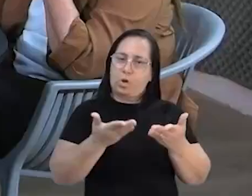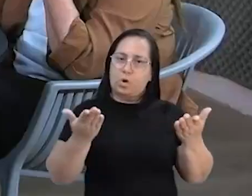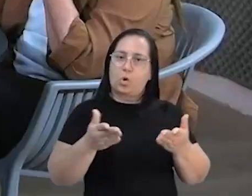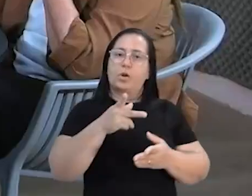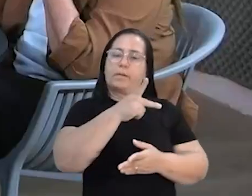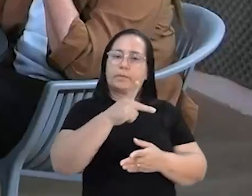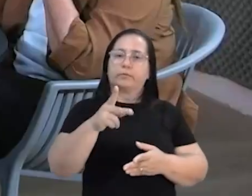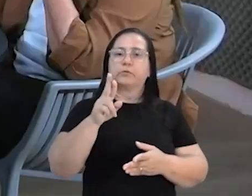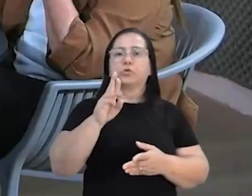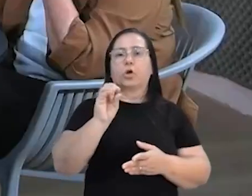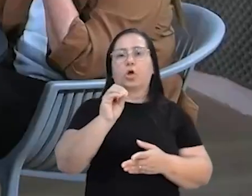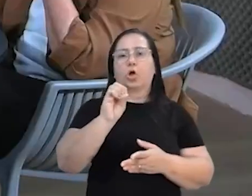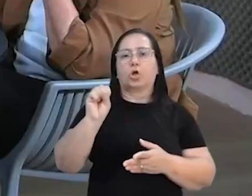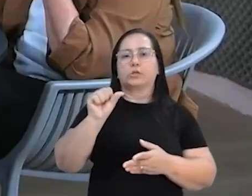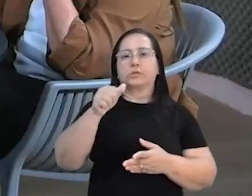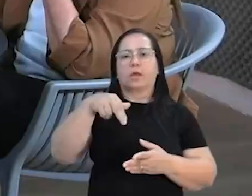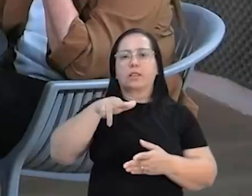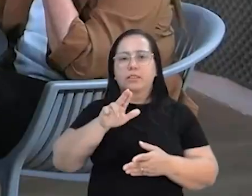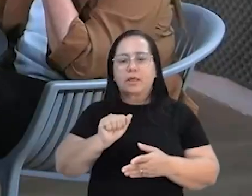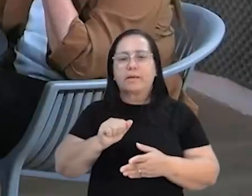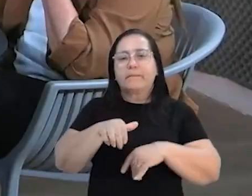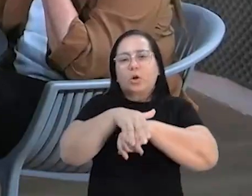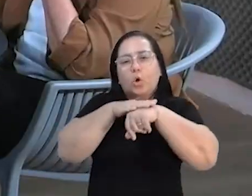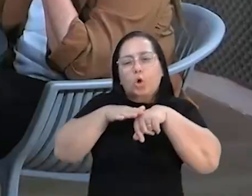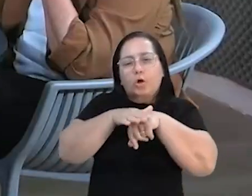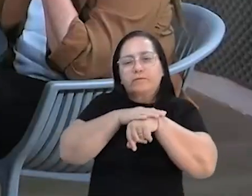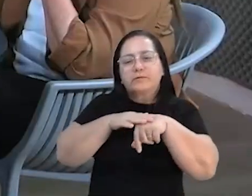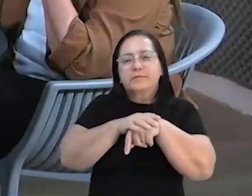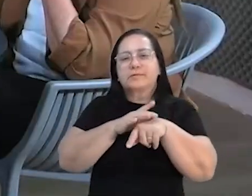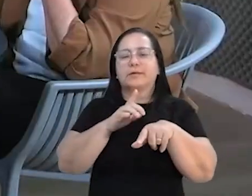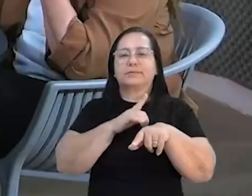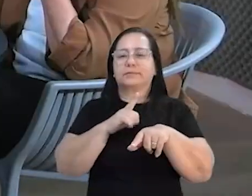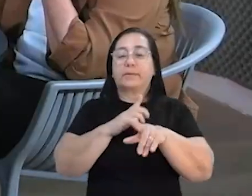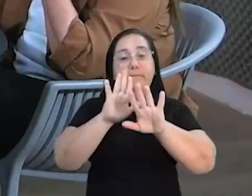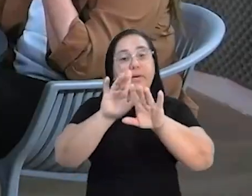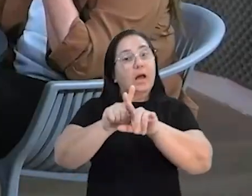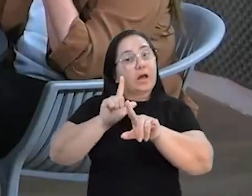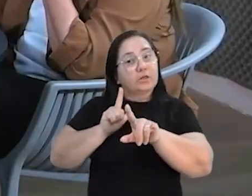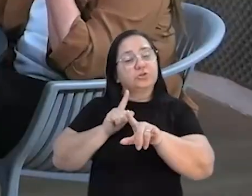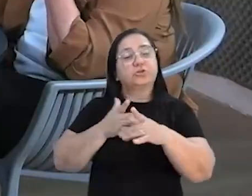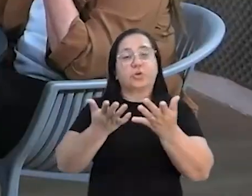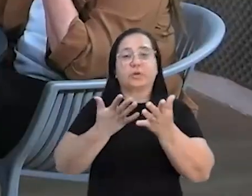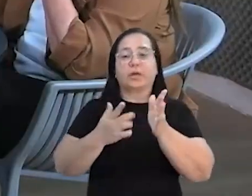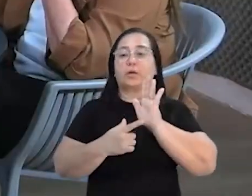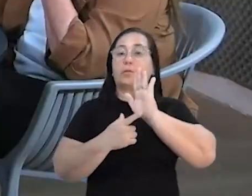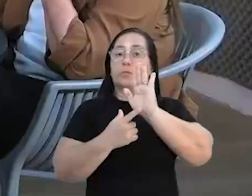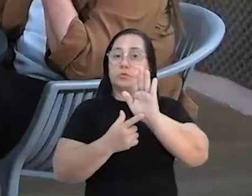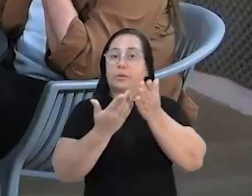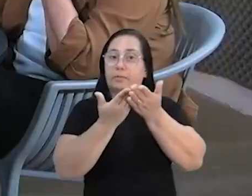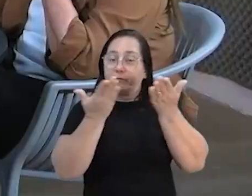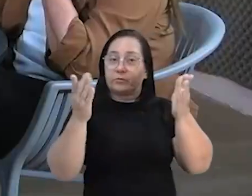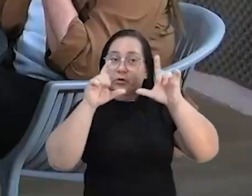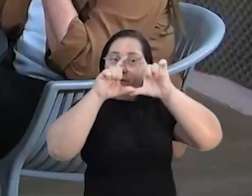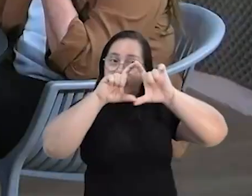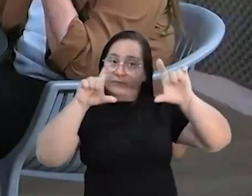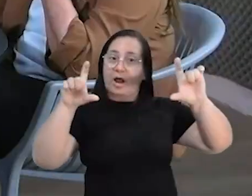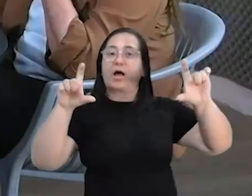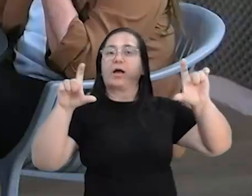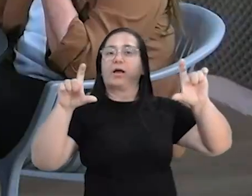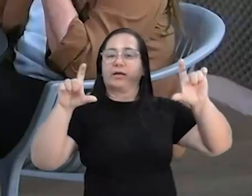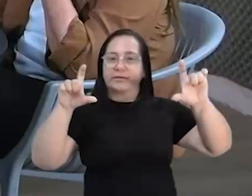para a professora Rosana, né? Para ela poder conversar um pouquinho e trazer. Sim, antes disso, eu quero trazer essa frase,